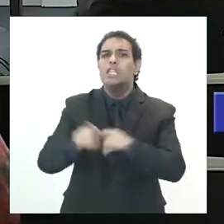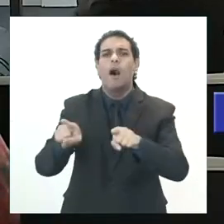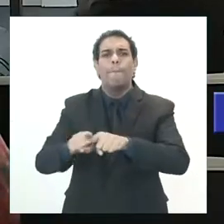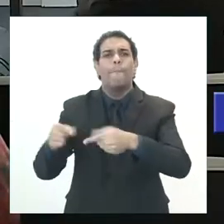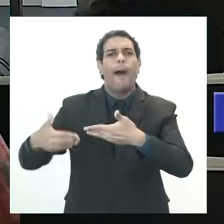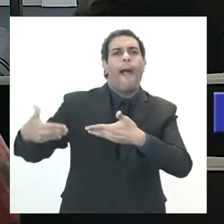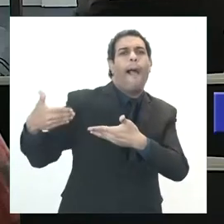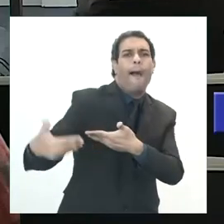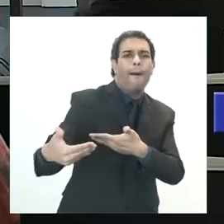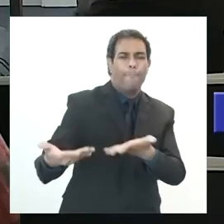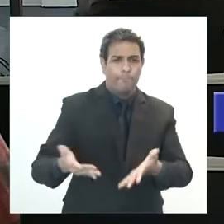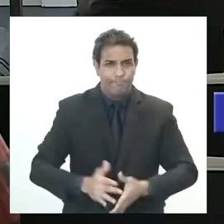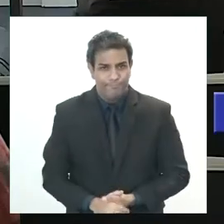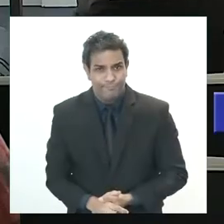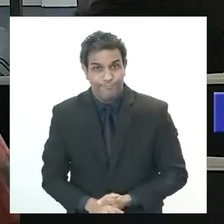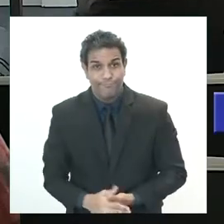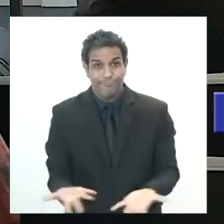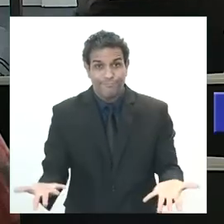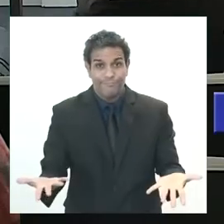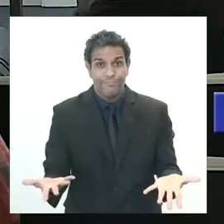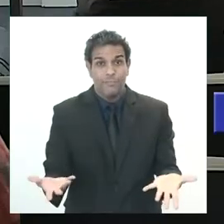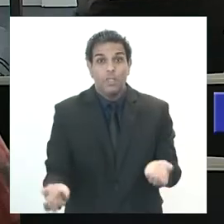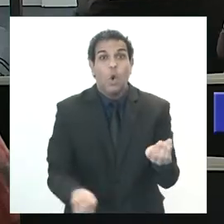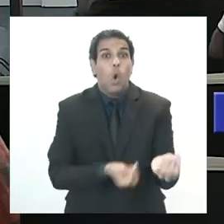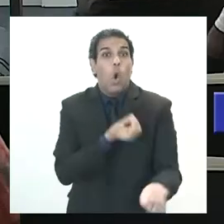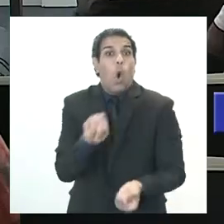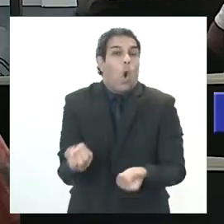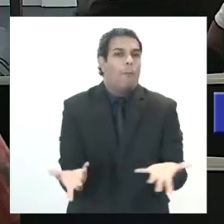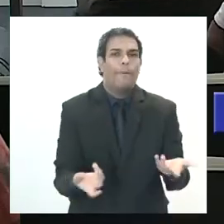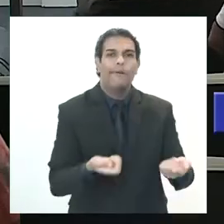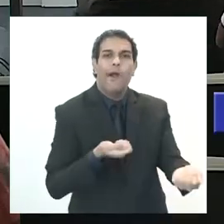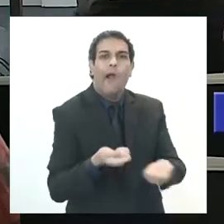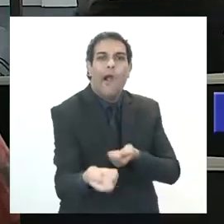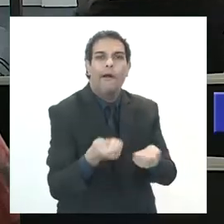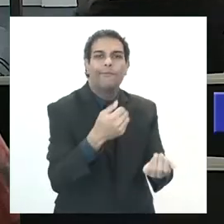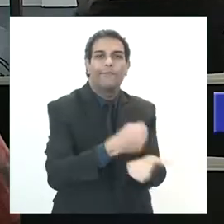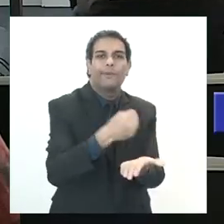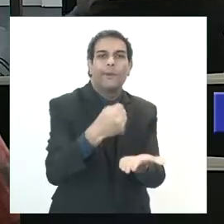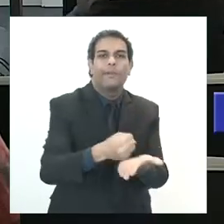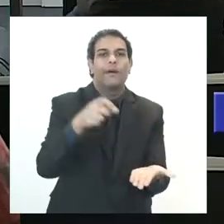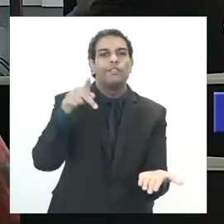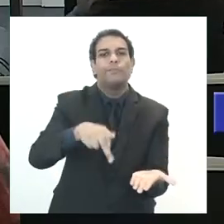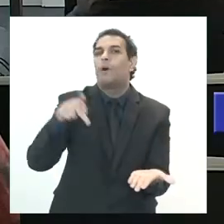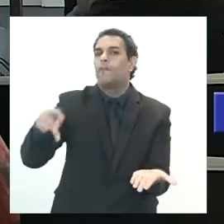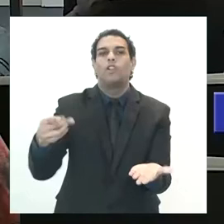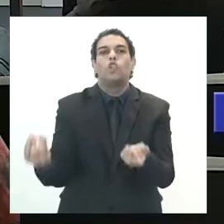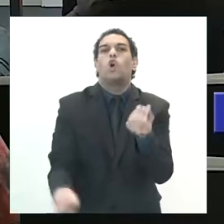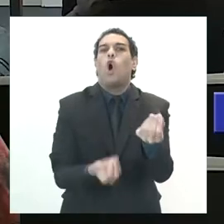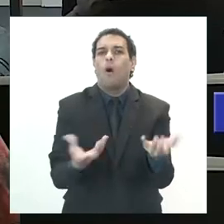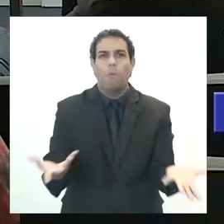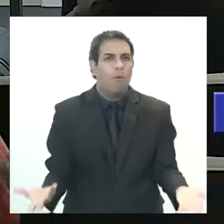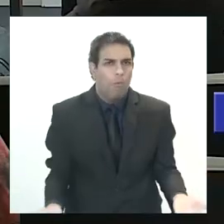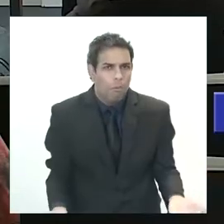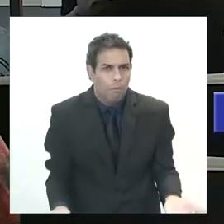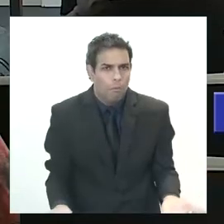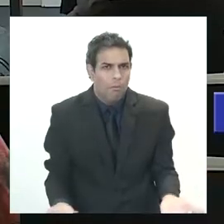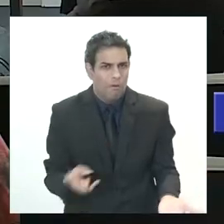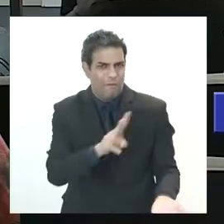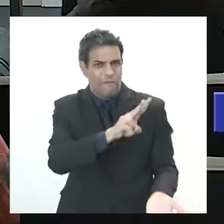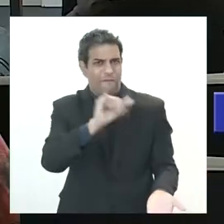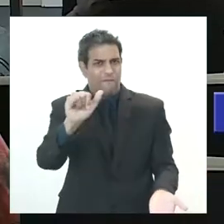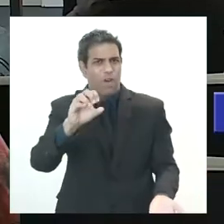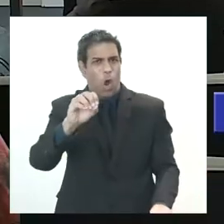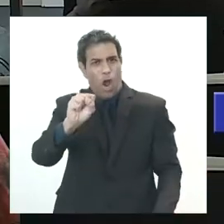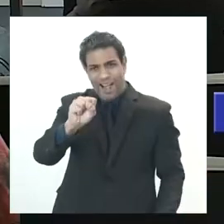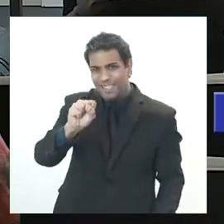disso O como como vai se dar na contratação dos professores por exemplo né vai ser dá o que é por